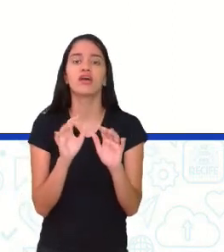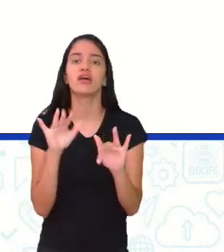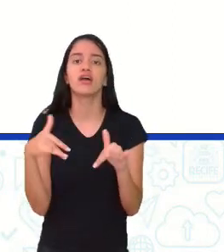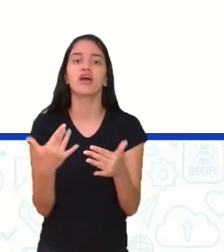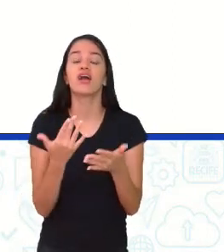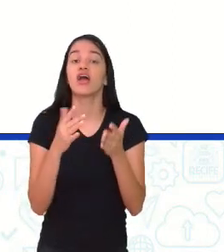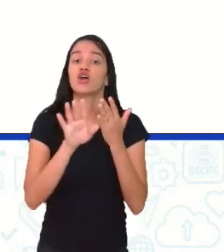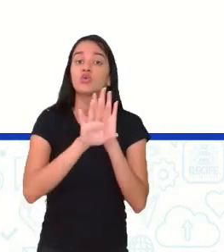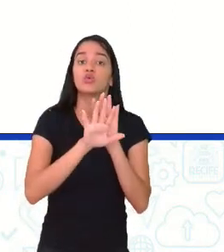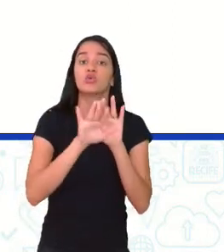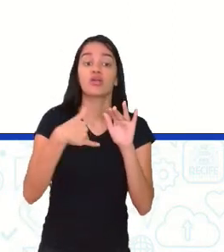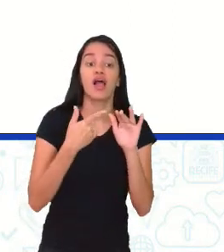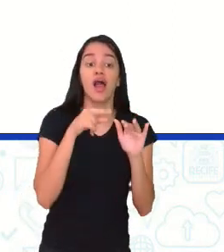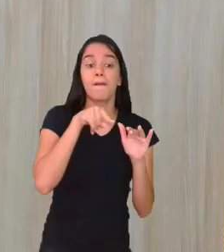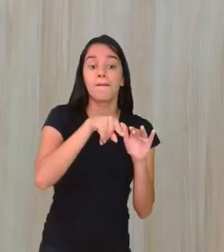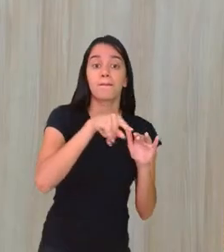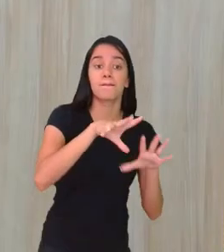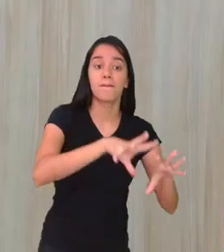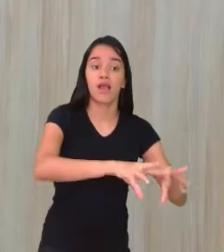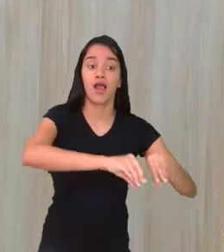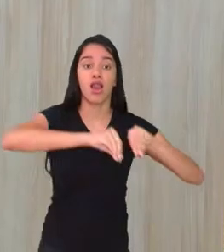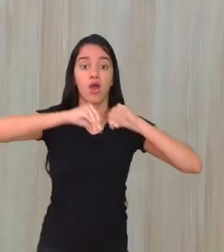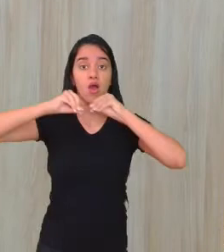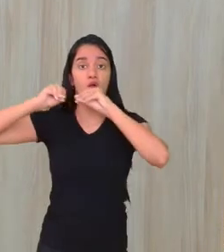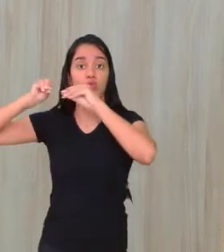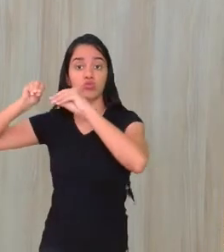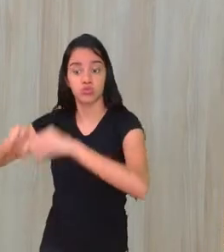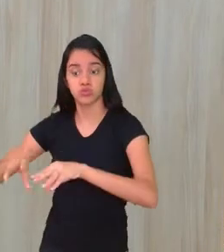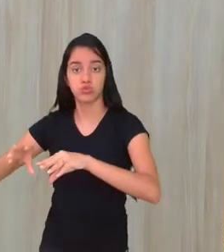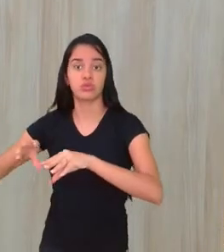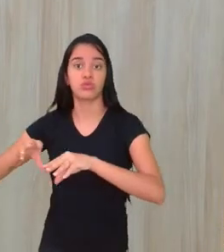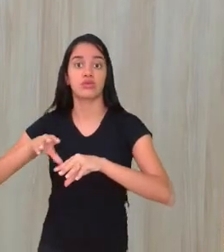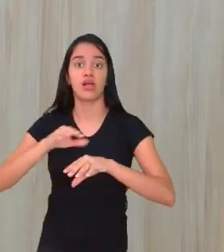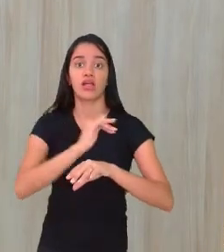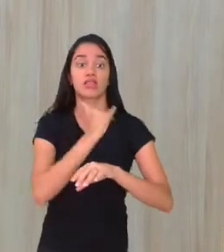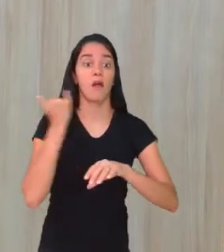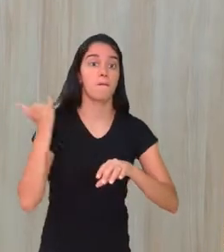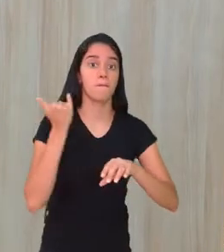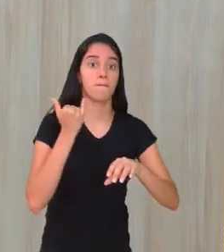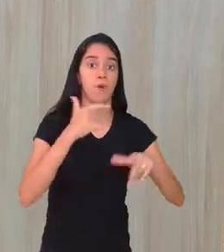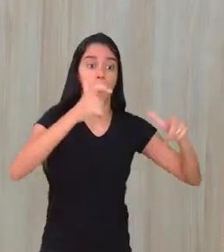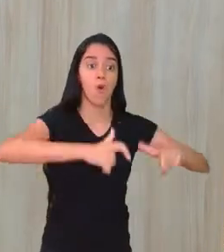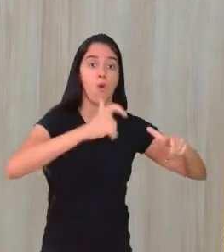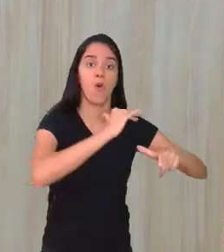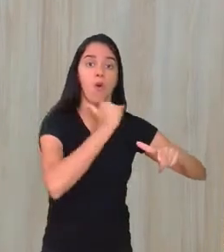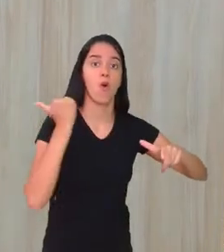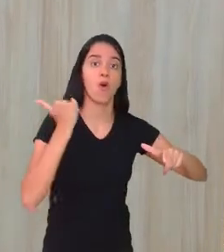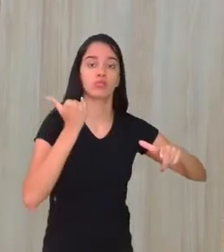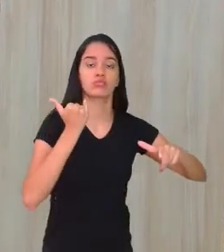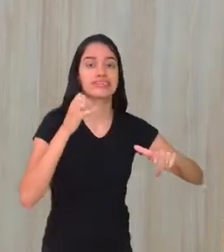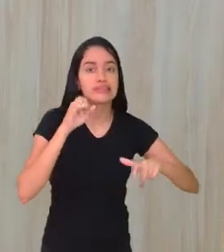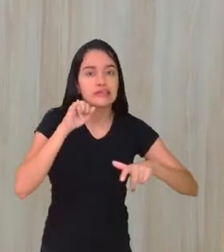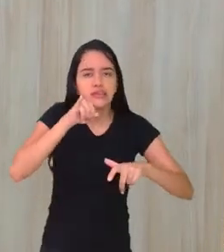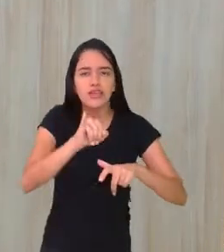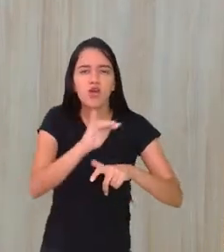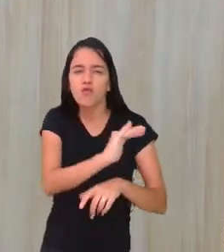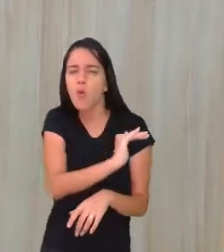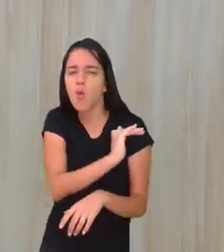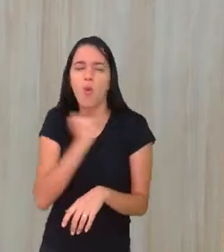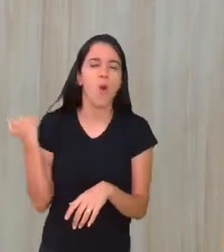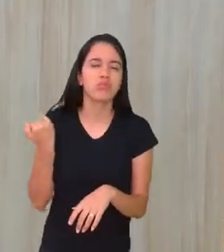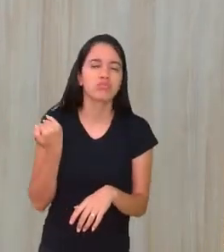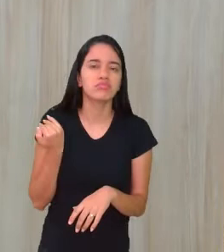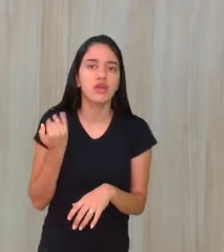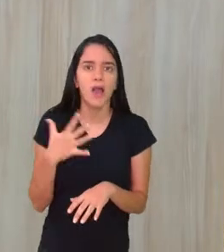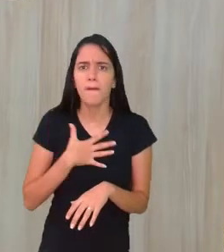sombra da morte. Você vai ter que tirar ela das sombras, ok? Senão eu vou cortar a sua cabeça. Aí,